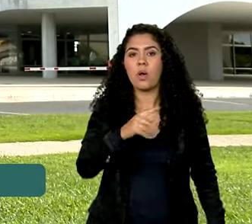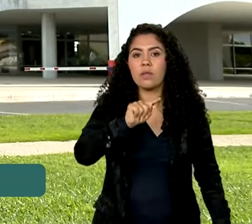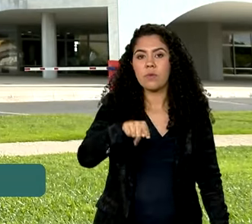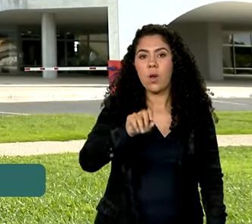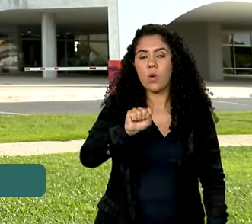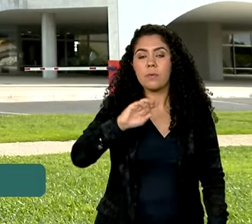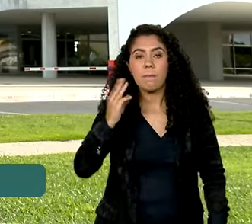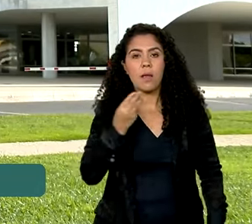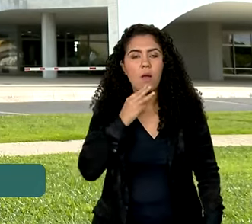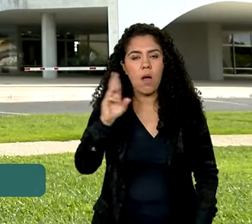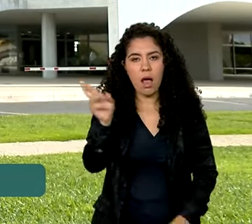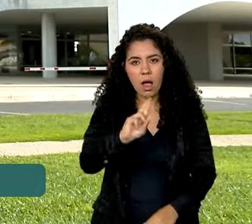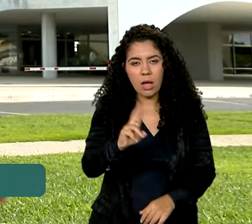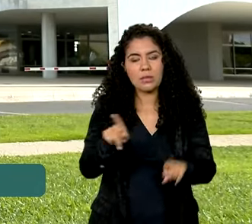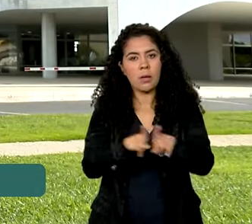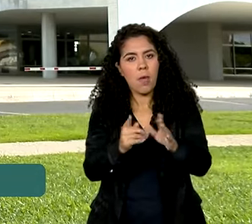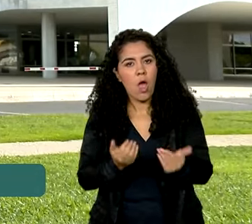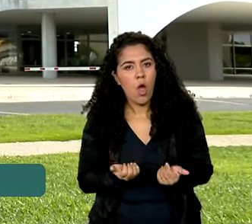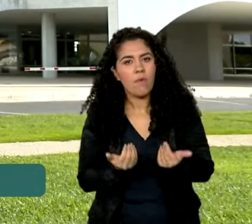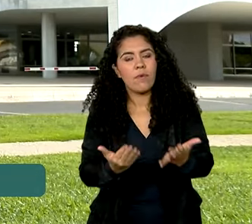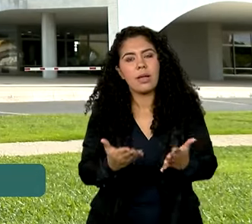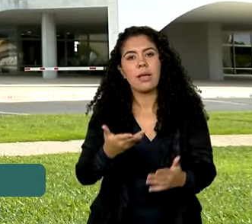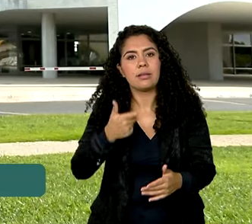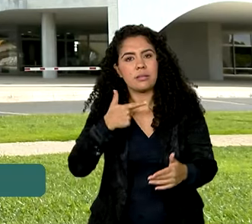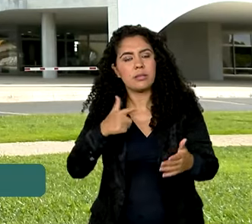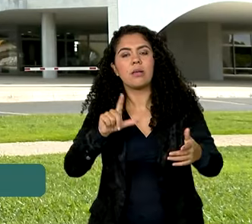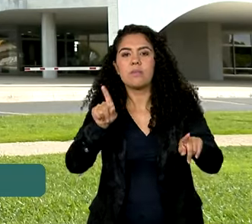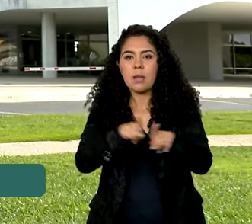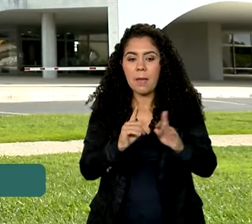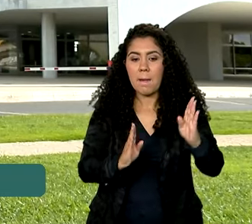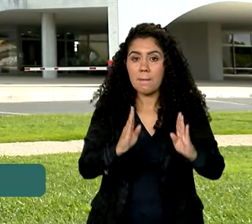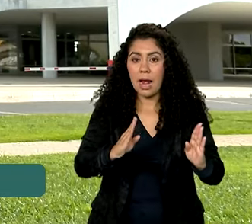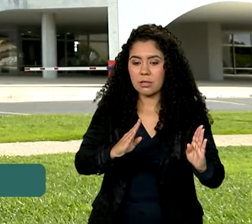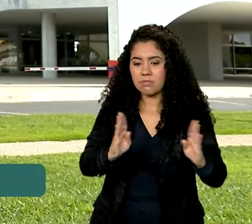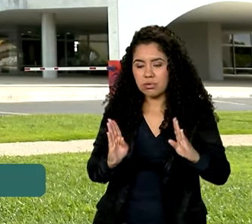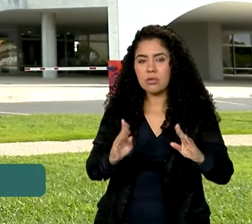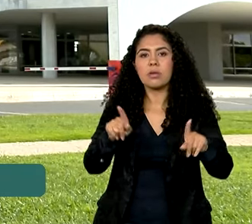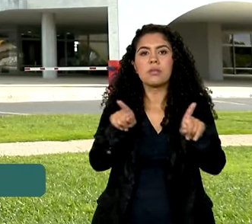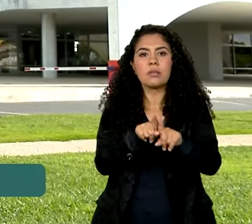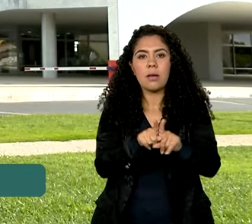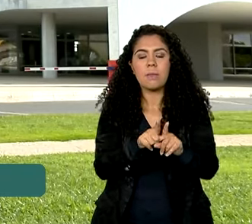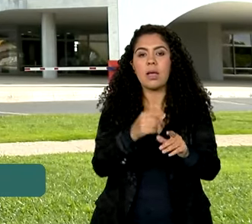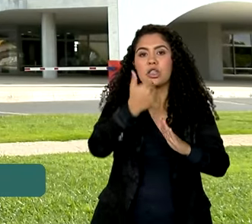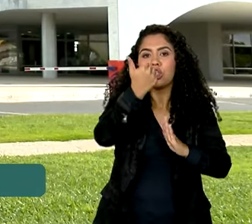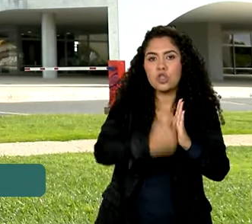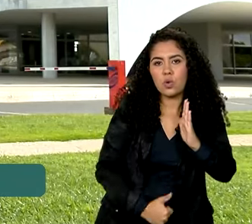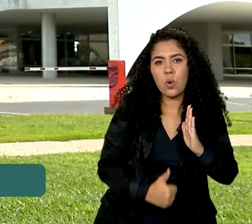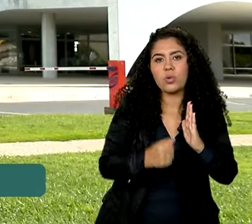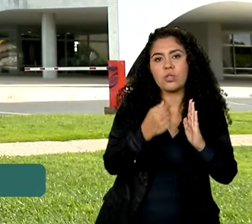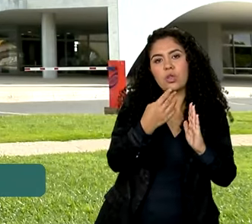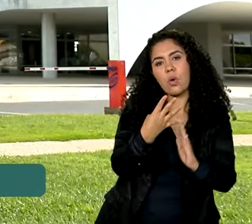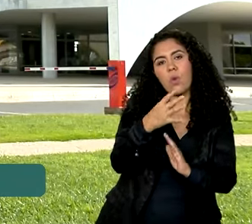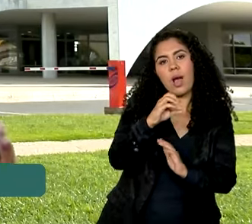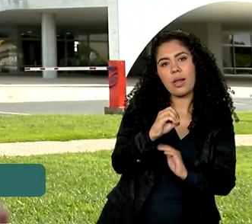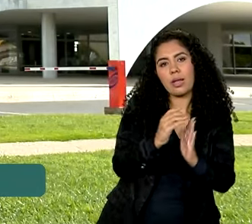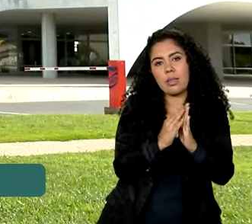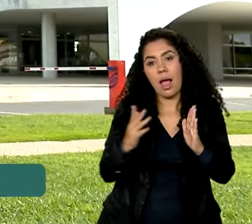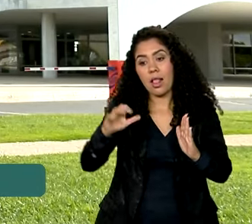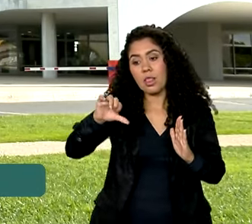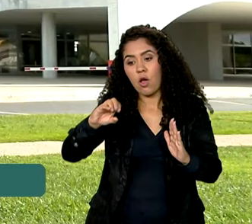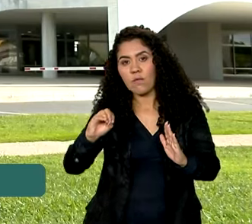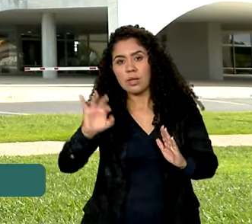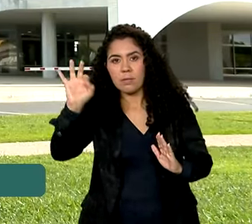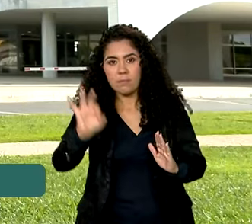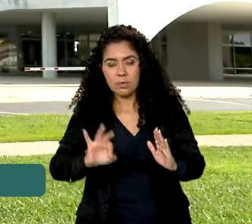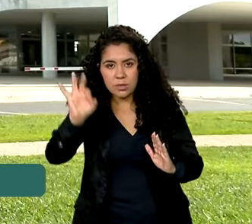ano e oferece melhores condições, prazo maior e descontos que variam de 40% a 90%. A medida vale para dívidas